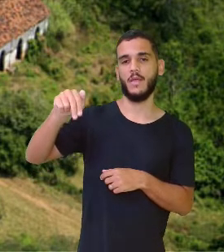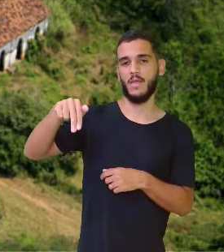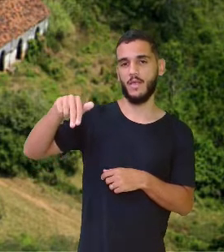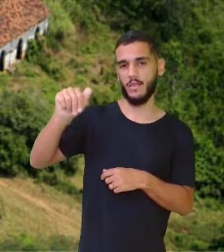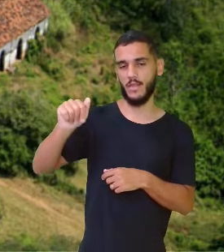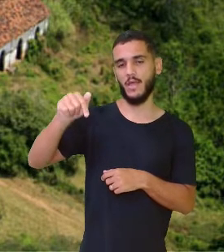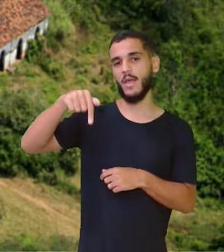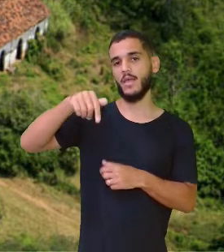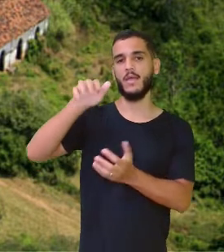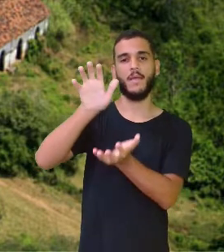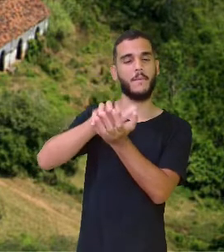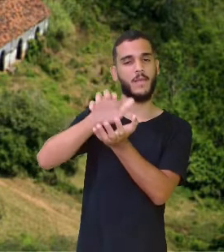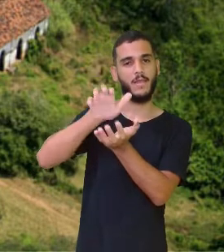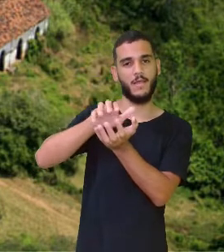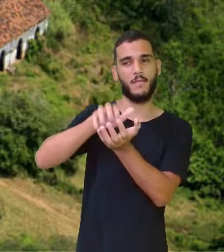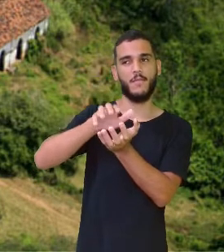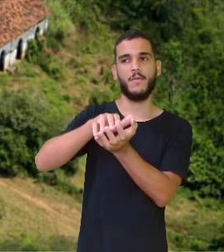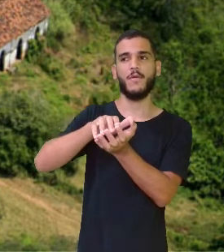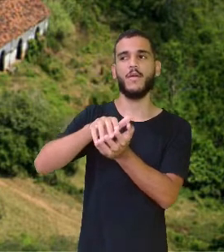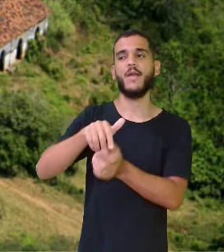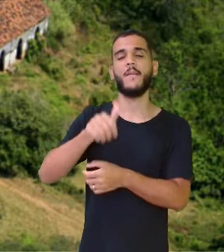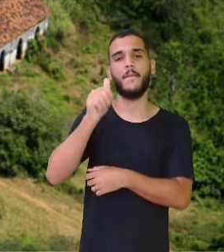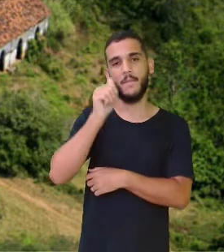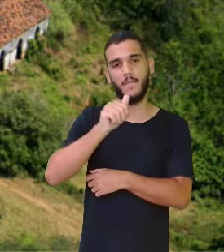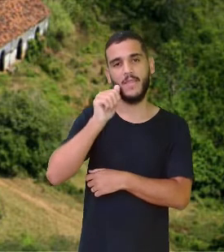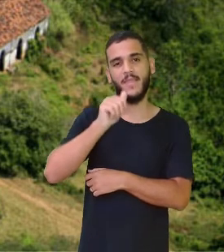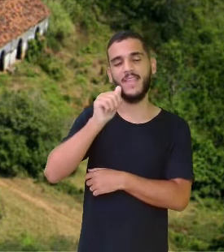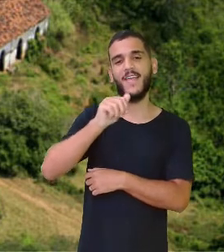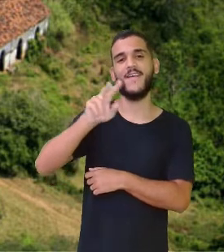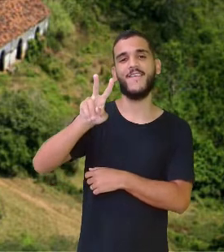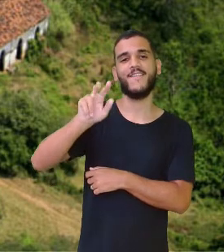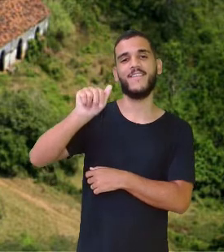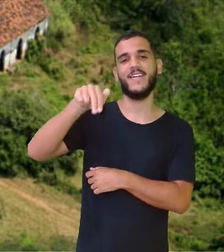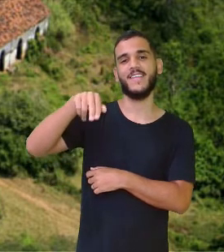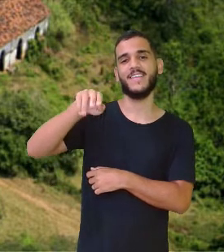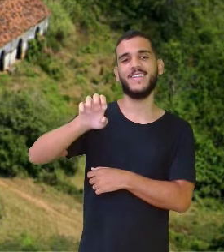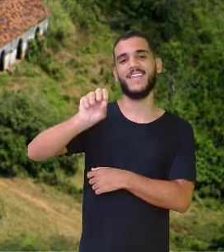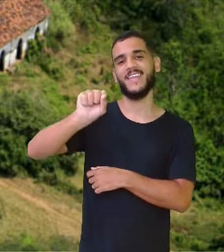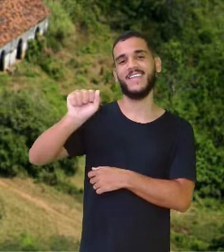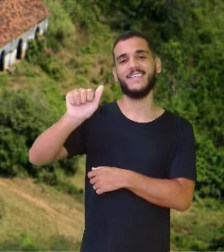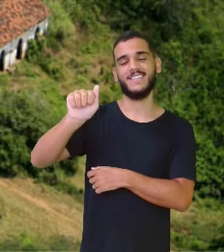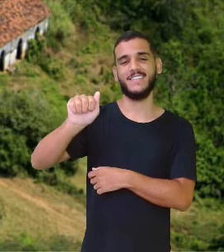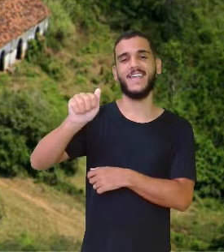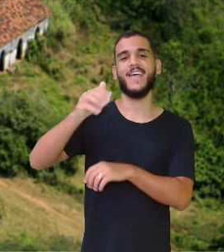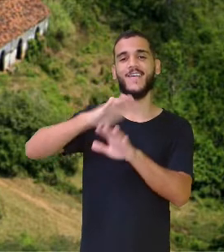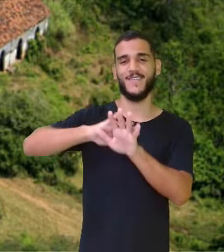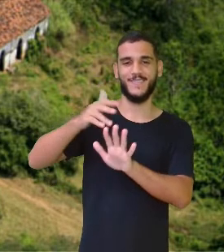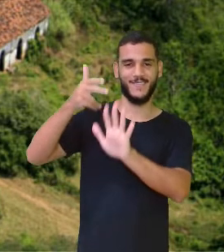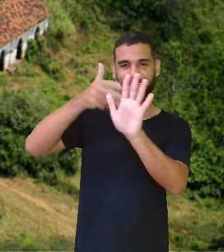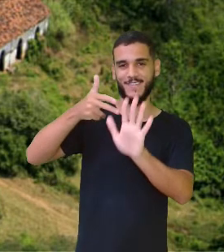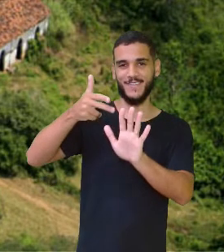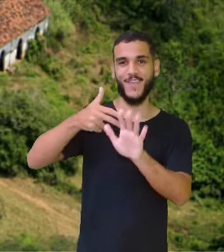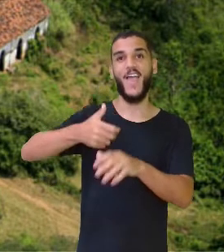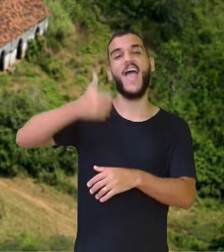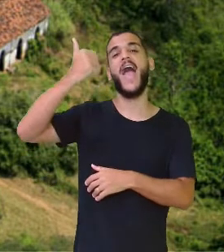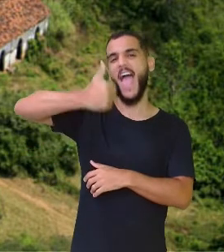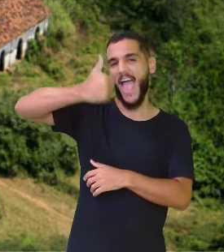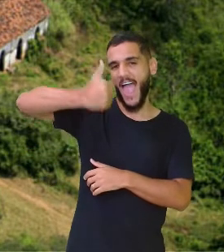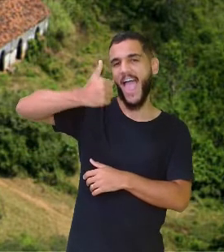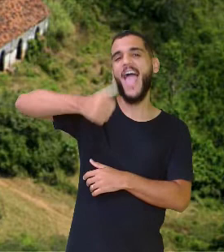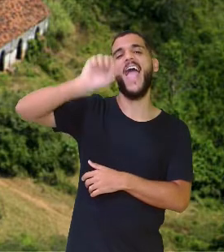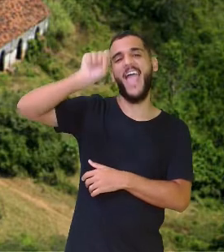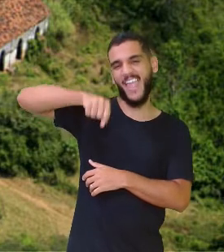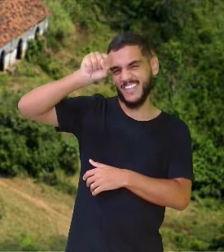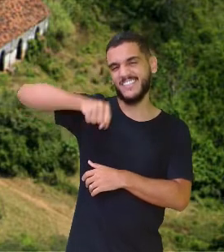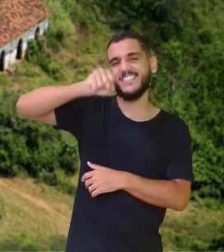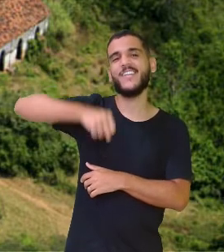de Pernambuco. A Vanessa fazendo um sinalzinho de legal ali. Vanessa conhece bastante aí, né,